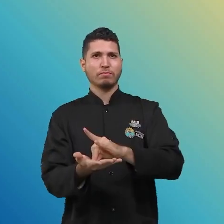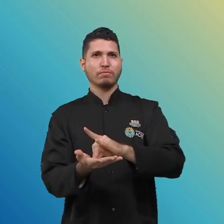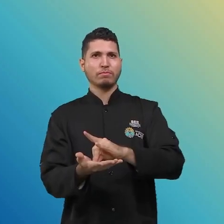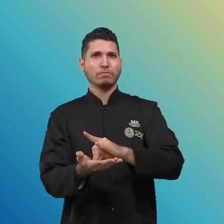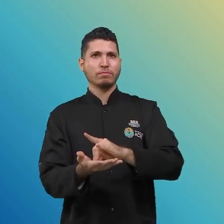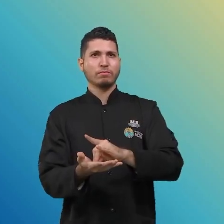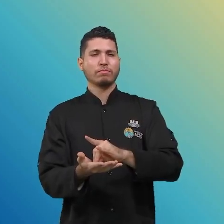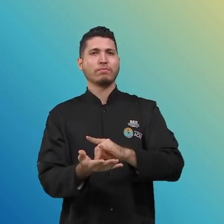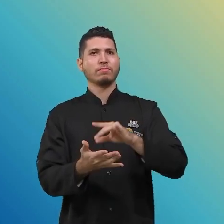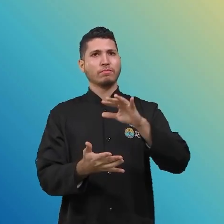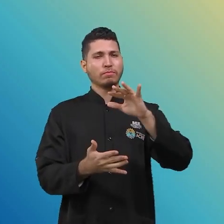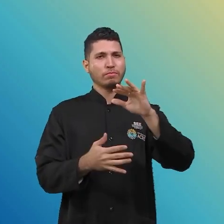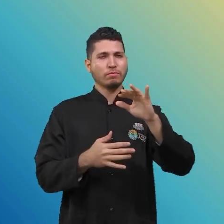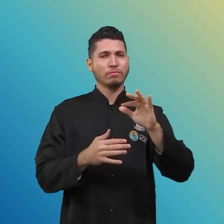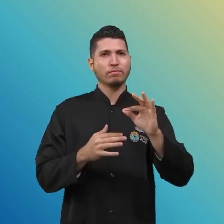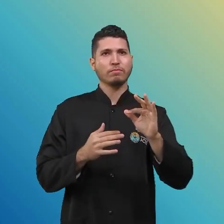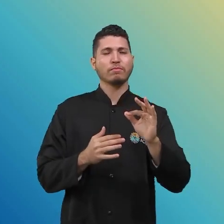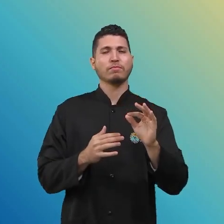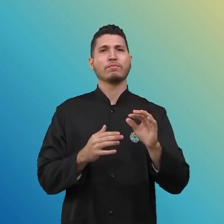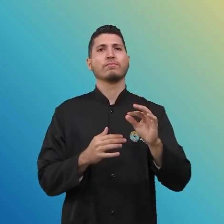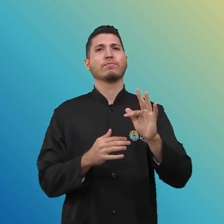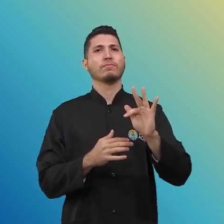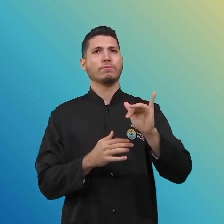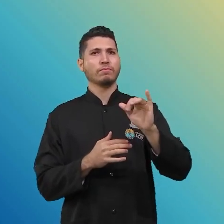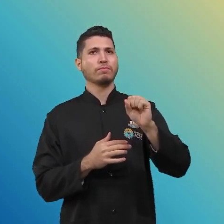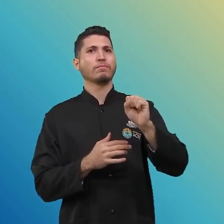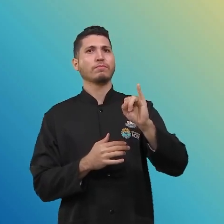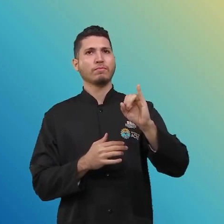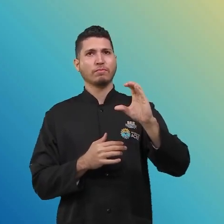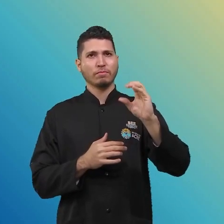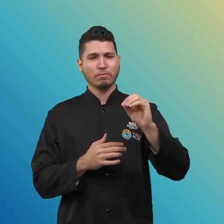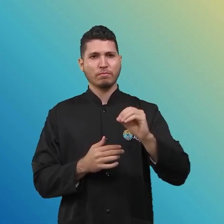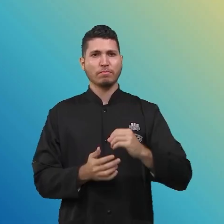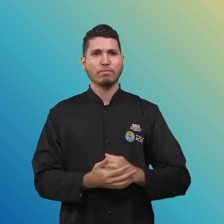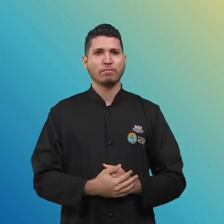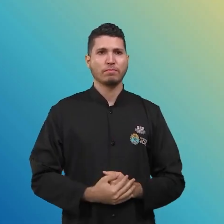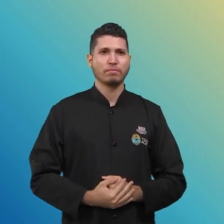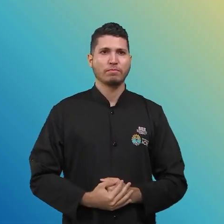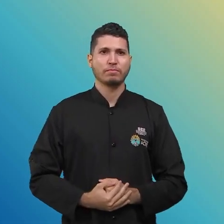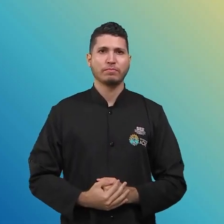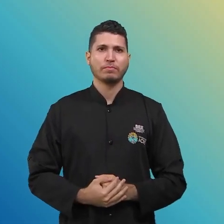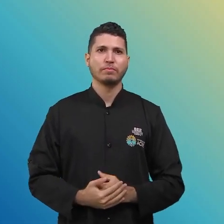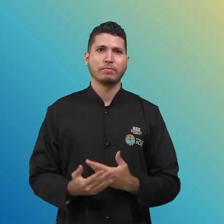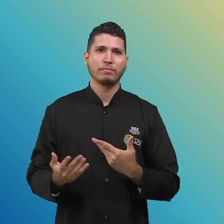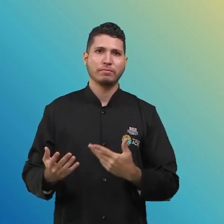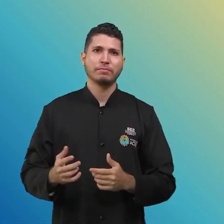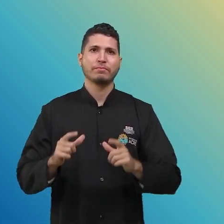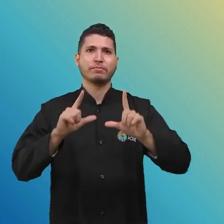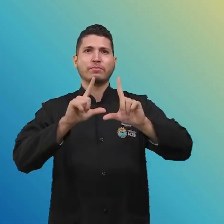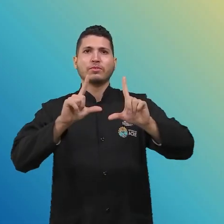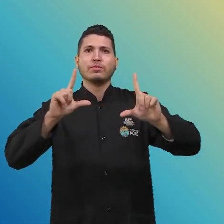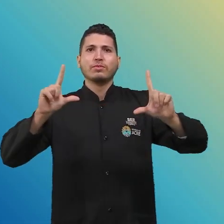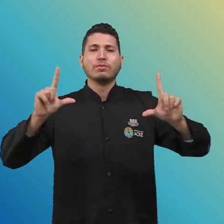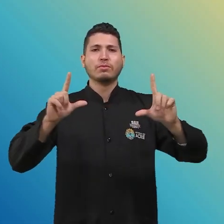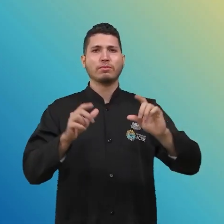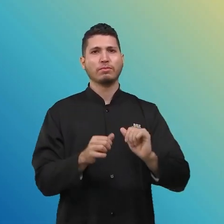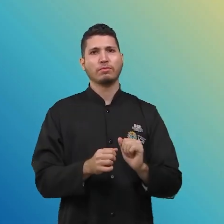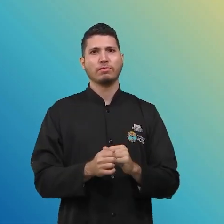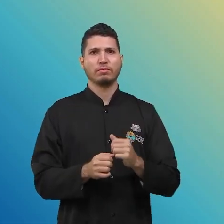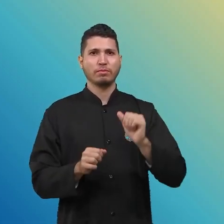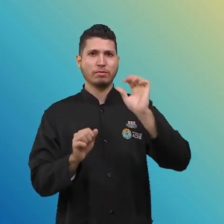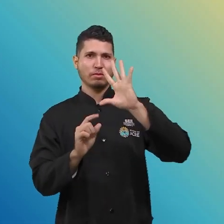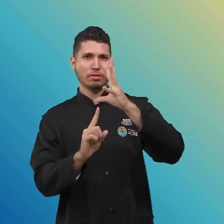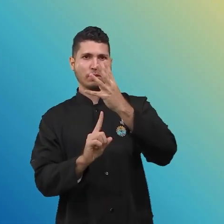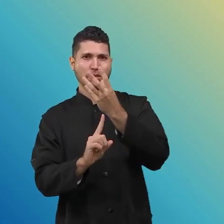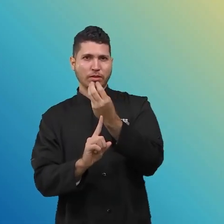característica do museu virtual. A interatividade, o zoom em obras 3D, como eu mostrei para vocês aí no Museu